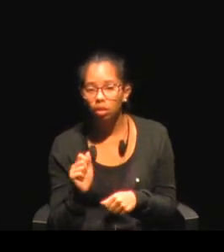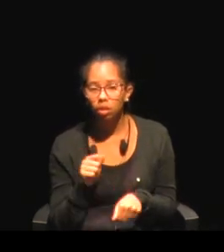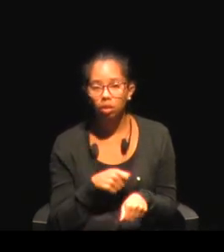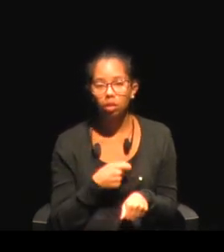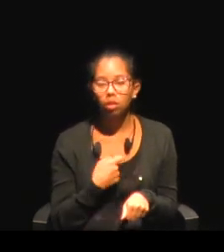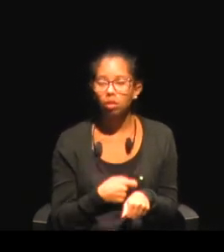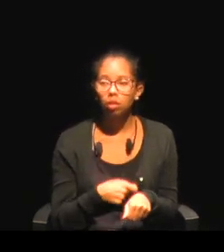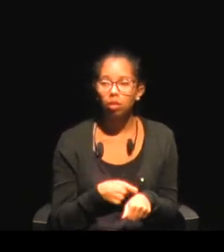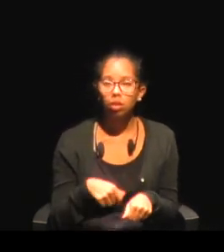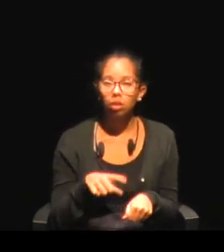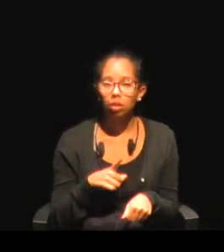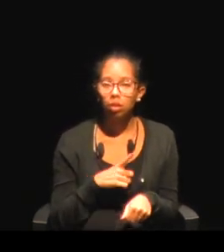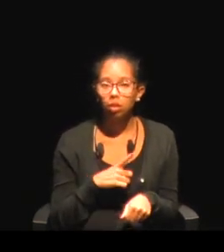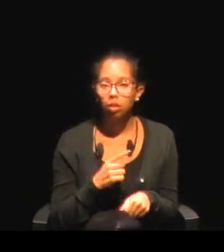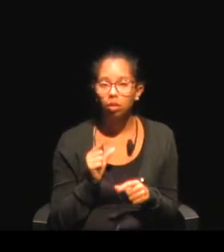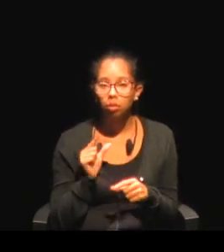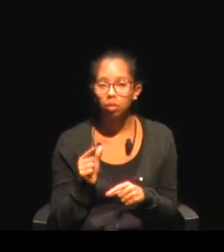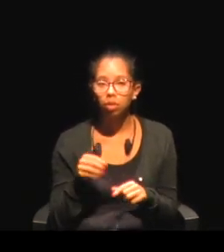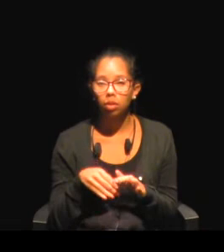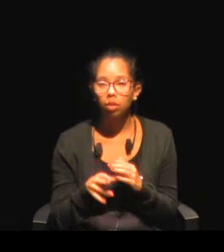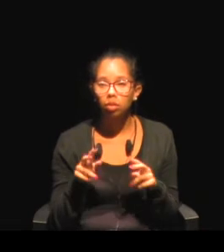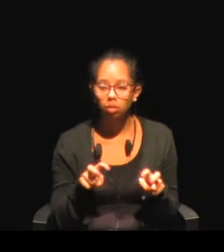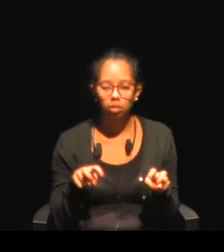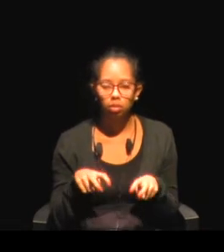dessa pedra, e lá dentro fosse o auditório. Um pequeno